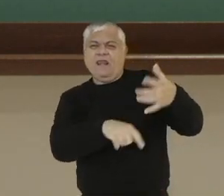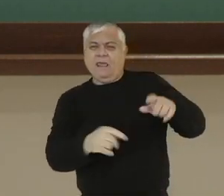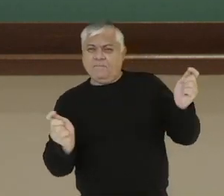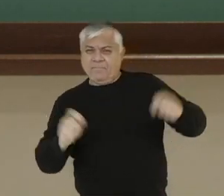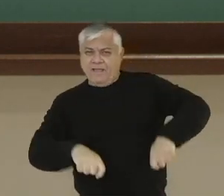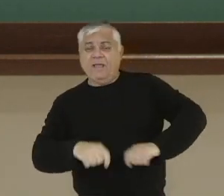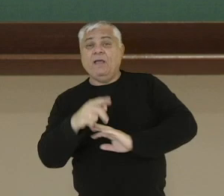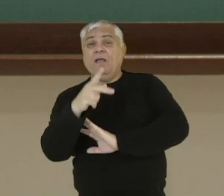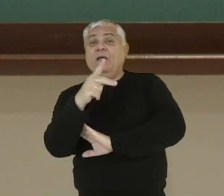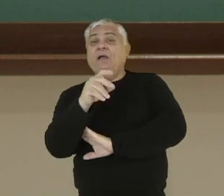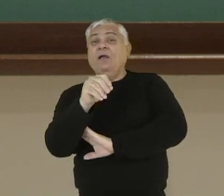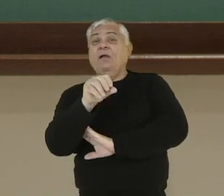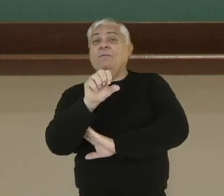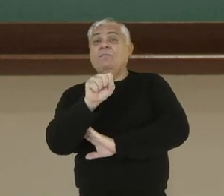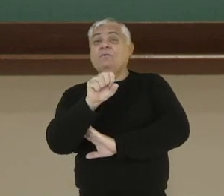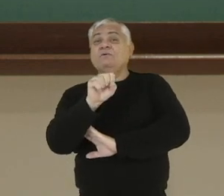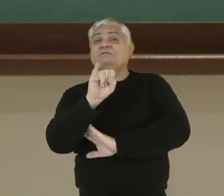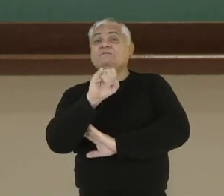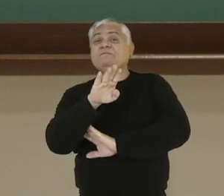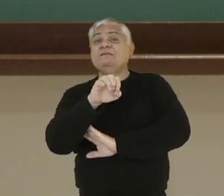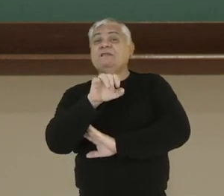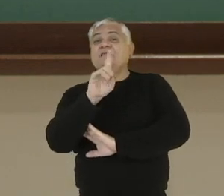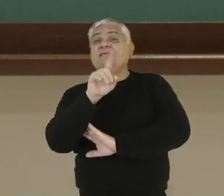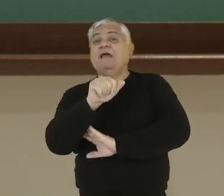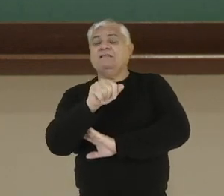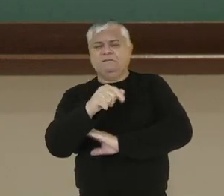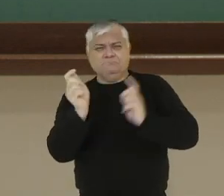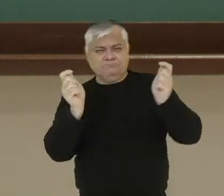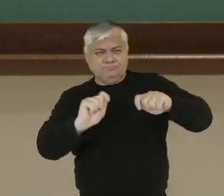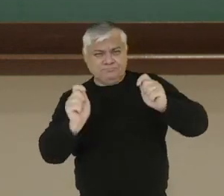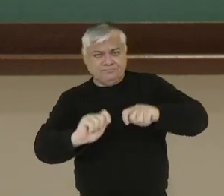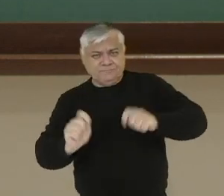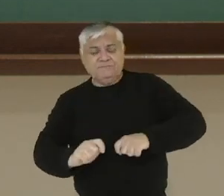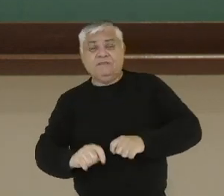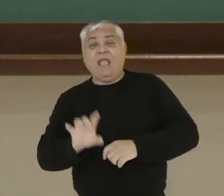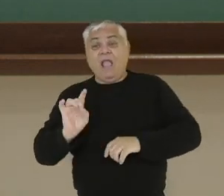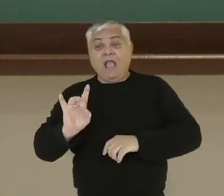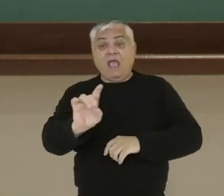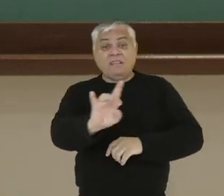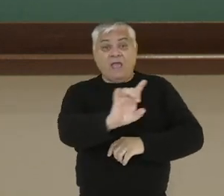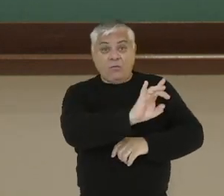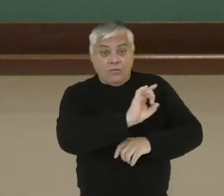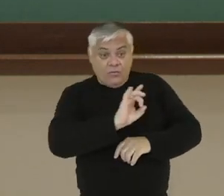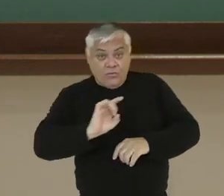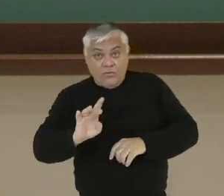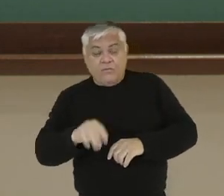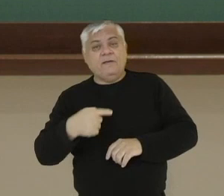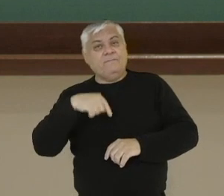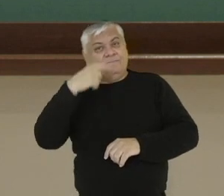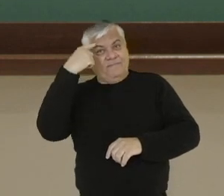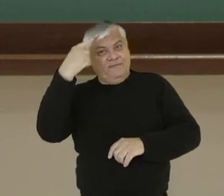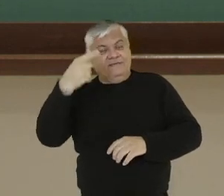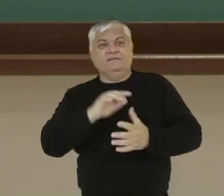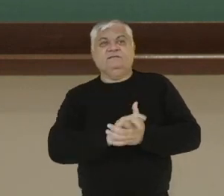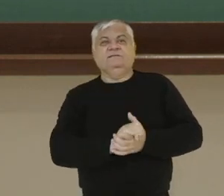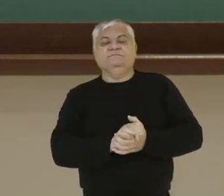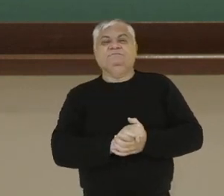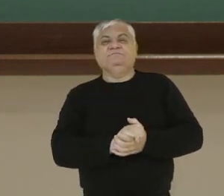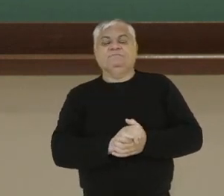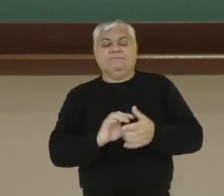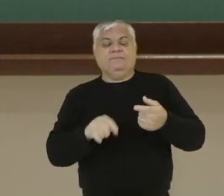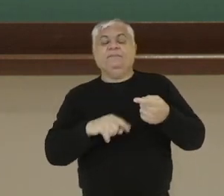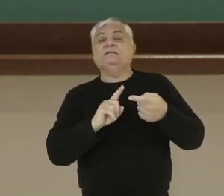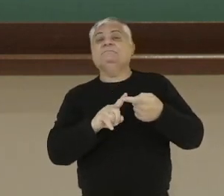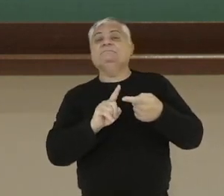possibilidades são independentes, como assim, professor? Possibilidades independentes? Vamos pensar no nosso jogo.